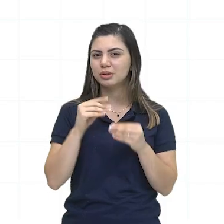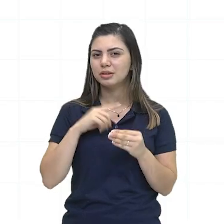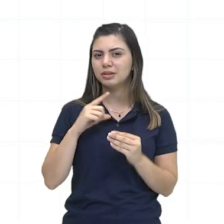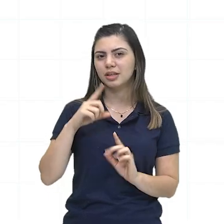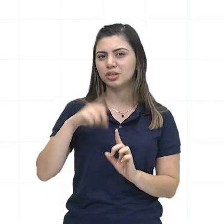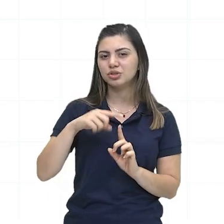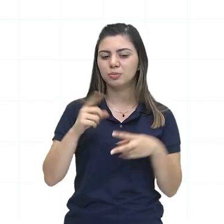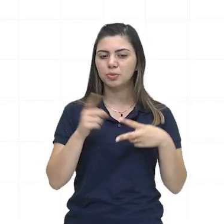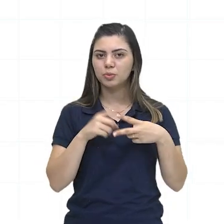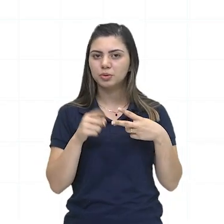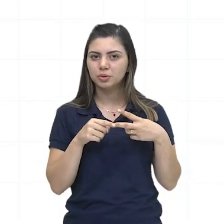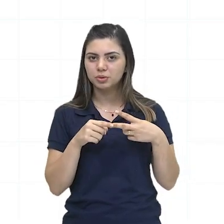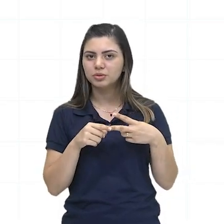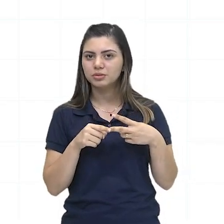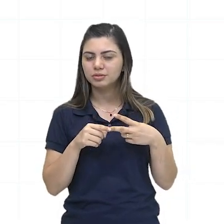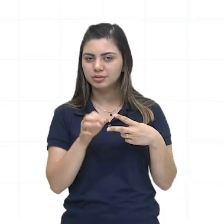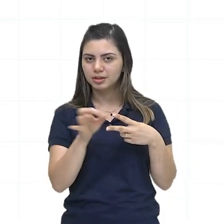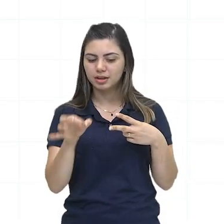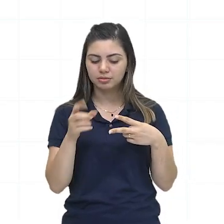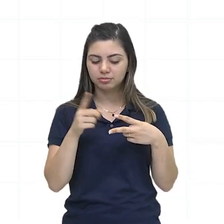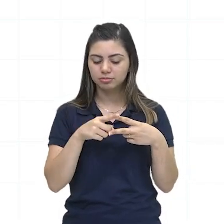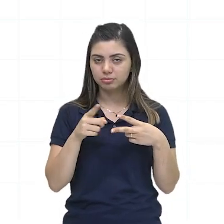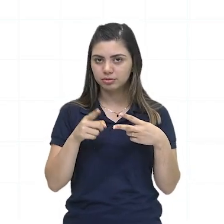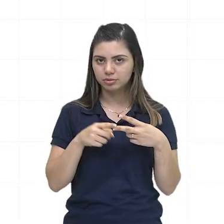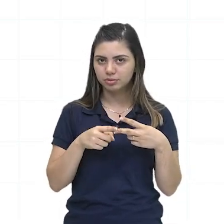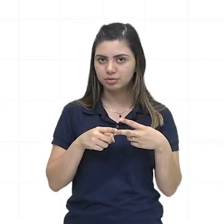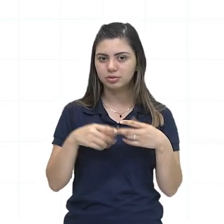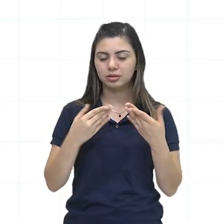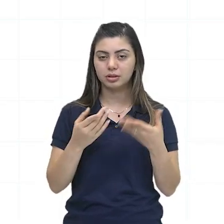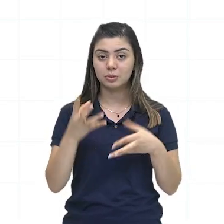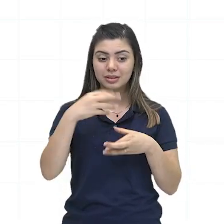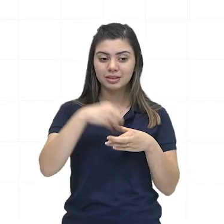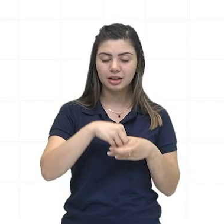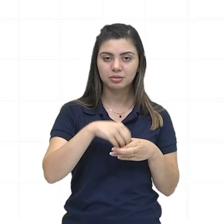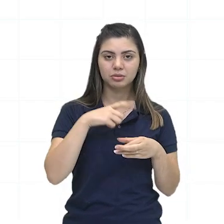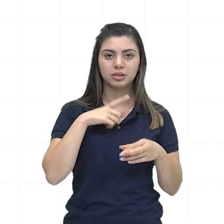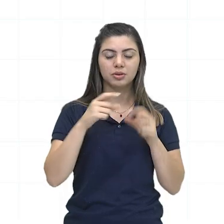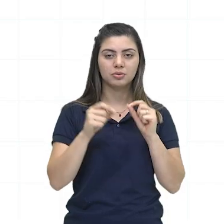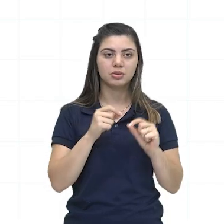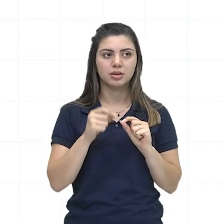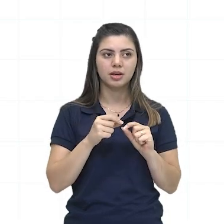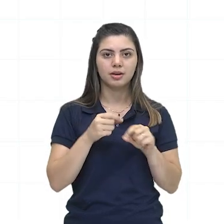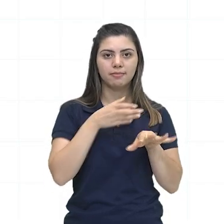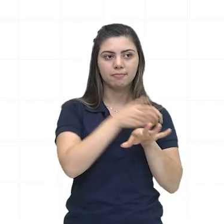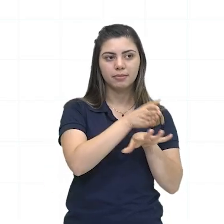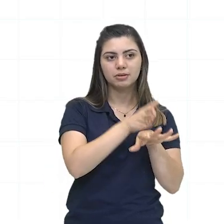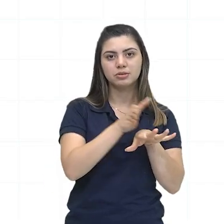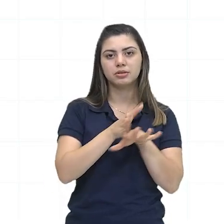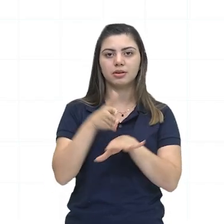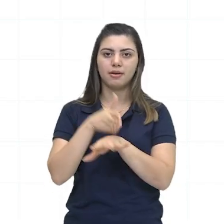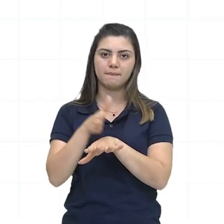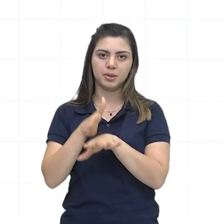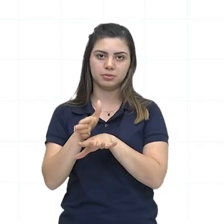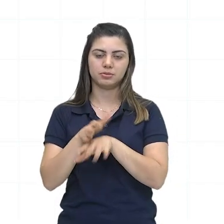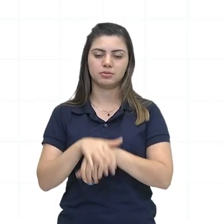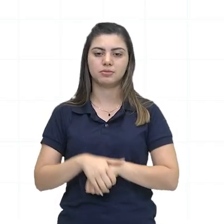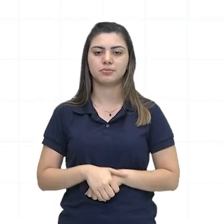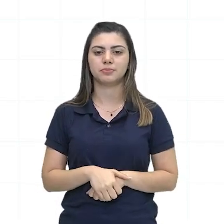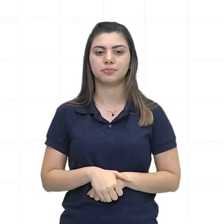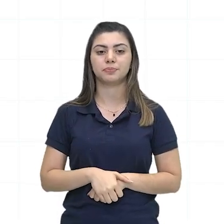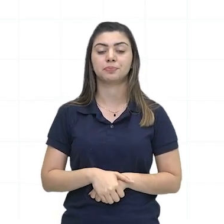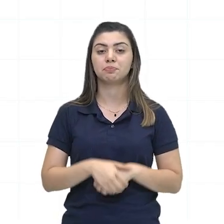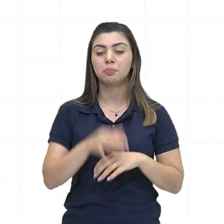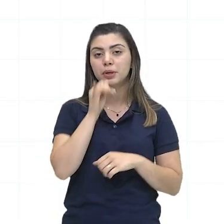ginástica e que dentro desses tipos, né, nós temos aí várias ramificações também. Falando um pouquinho da